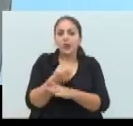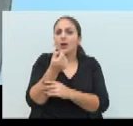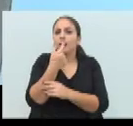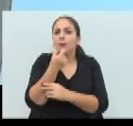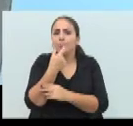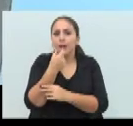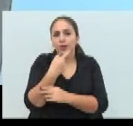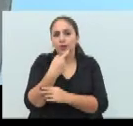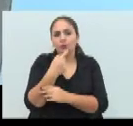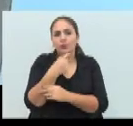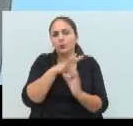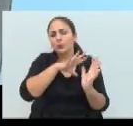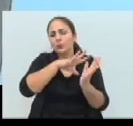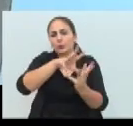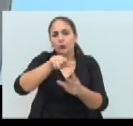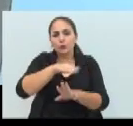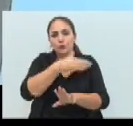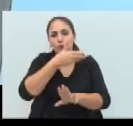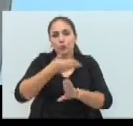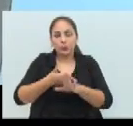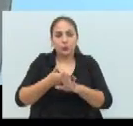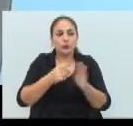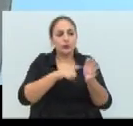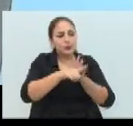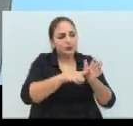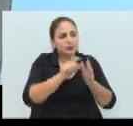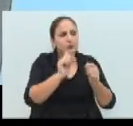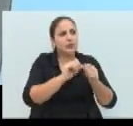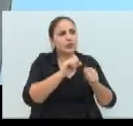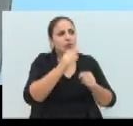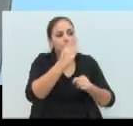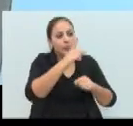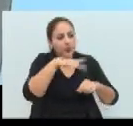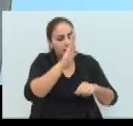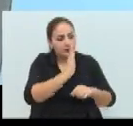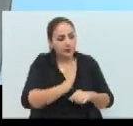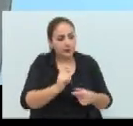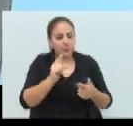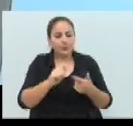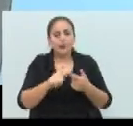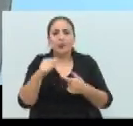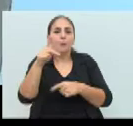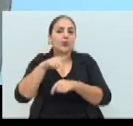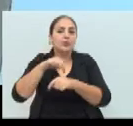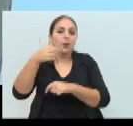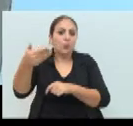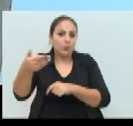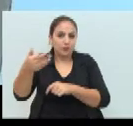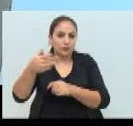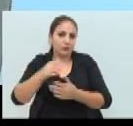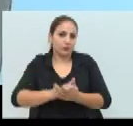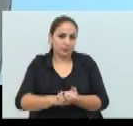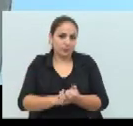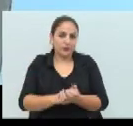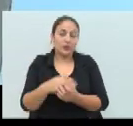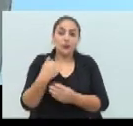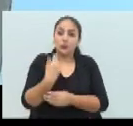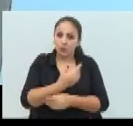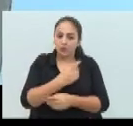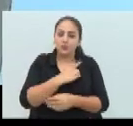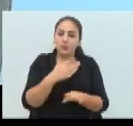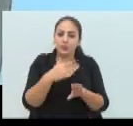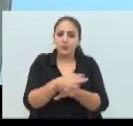mundo inteiro, quer dizer, são pesquisas que são feitas no Brasil, que é feita na Inglaterra, que é feita nos Estados Unidos e que o paciente tem acesso. Então,